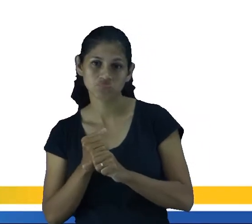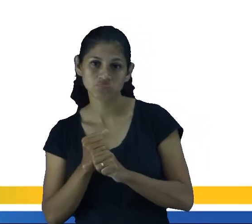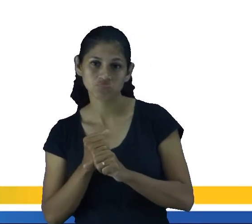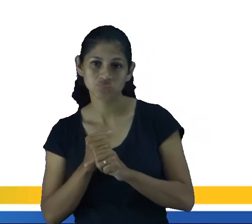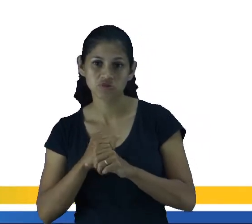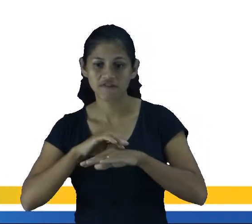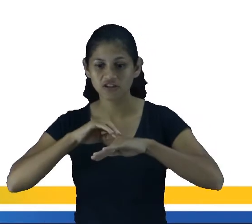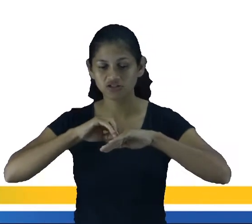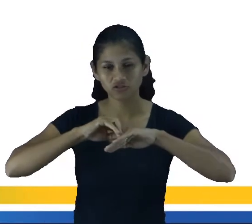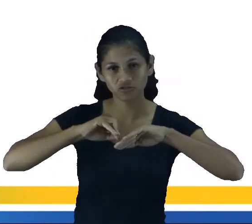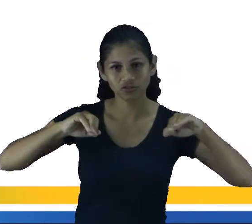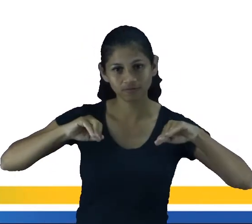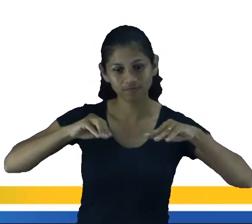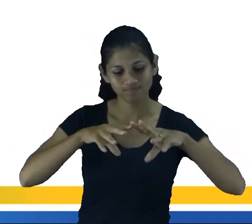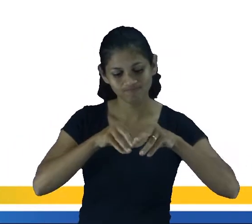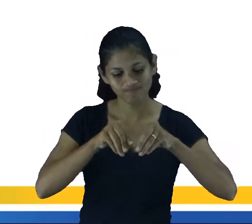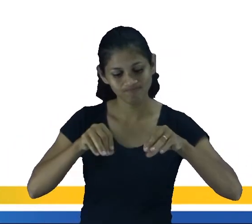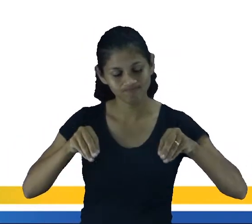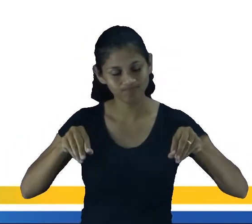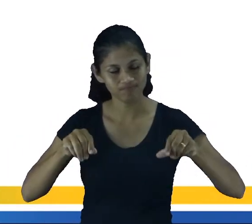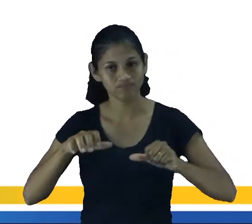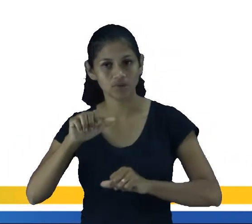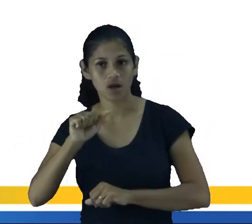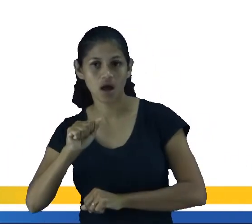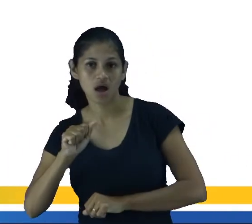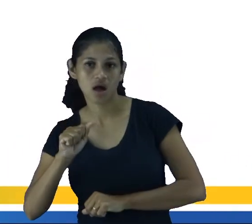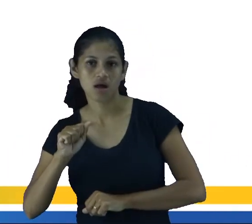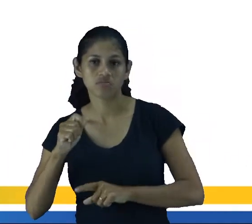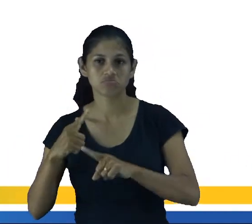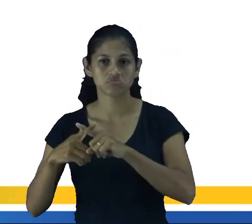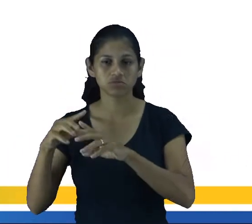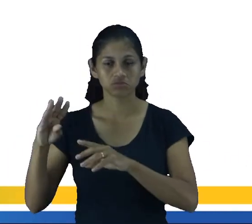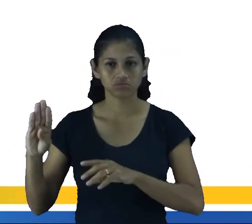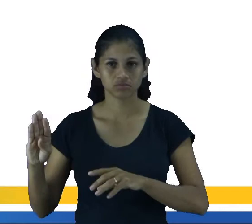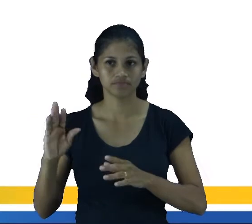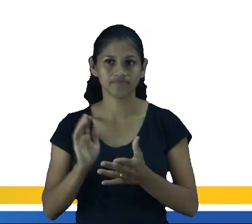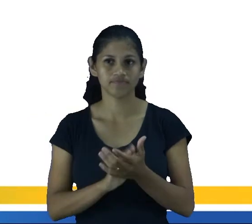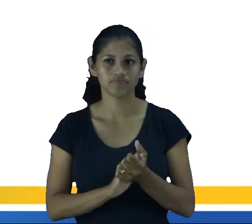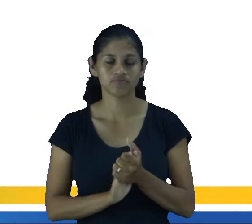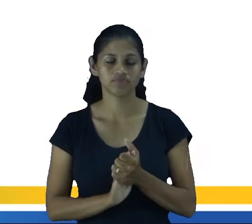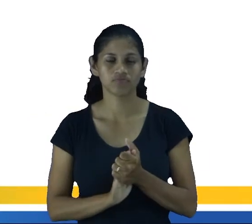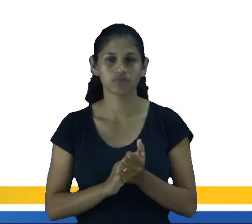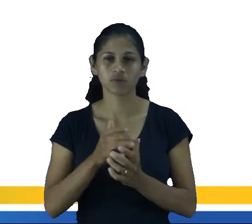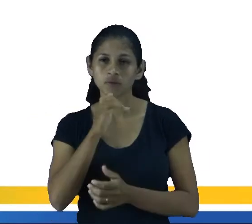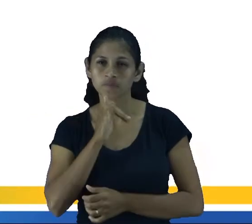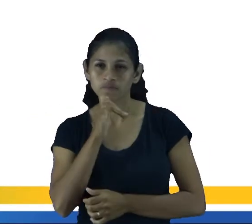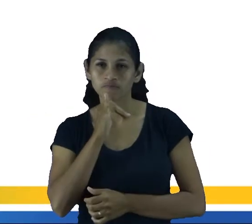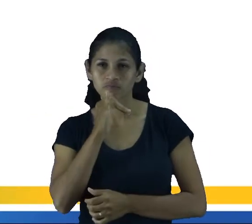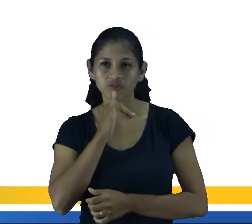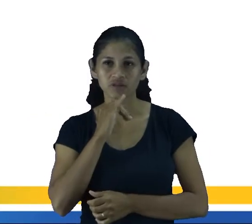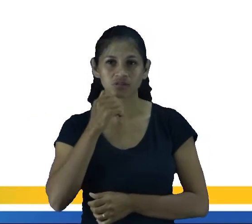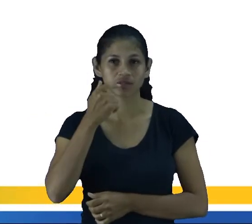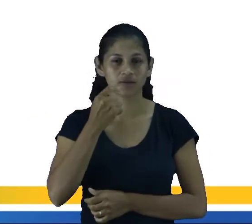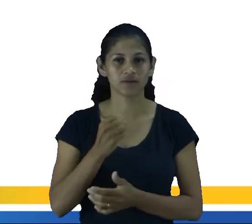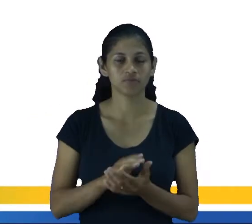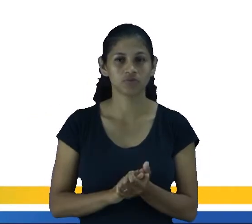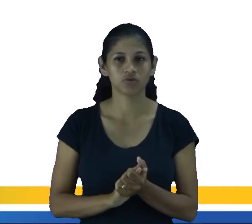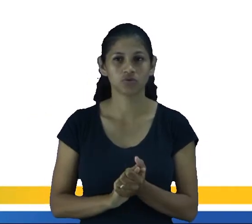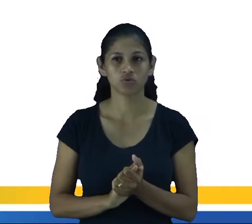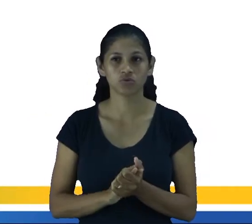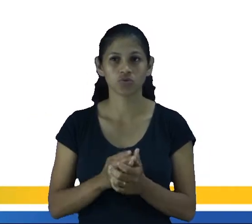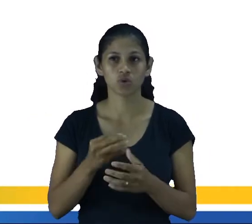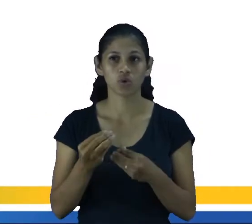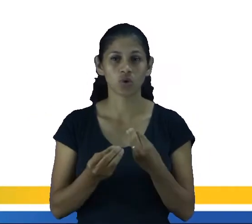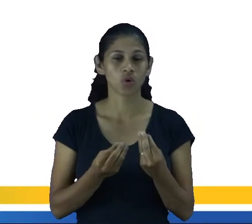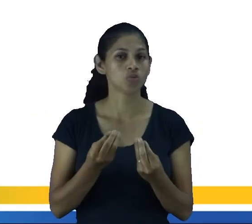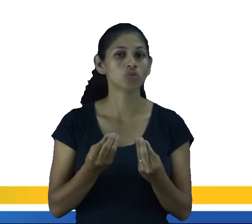ver aqui um exemplo. Então, um exemplo desse tipo de reação, né, de decomposição e análise é aquele que